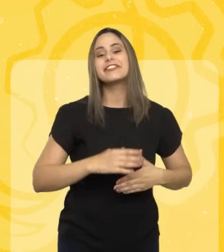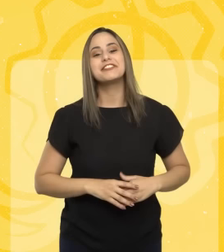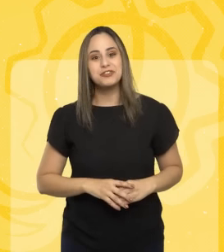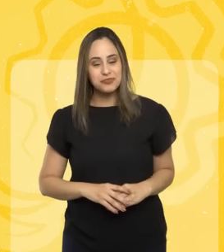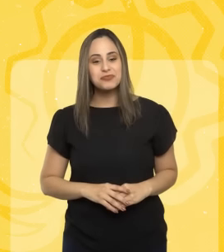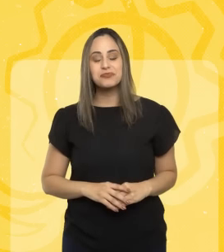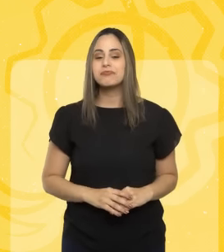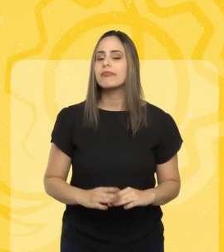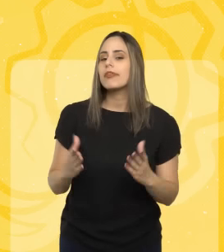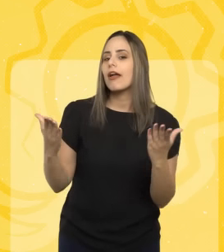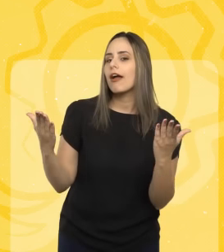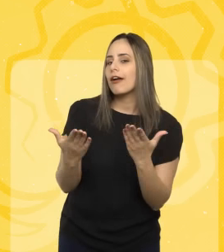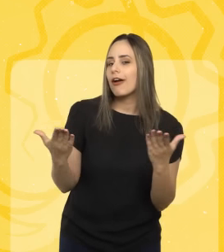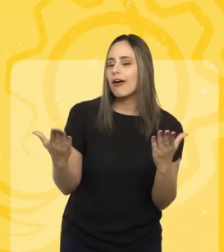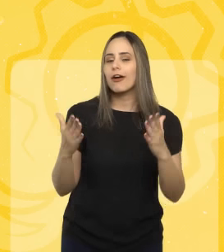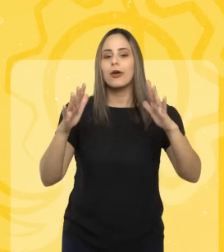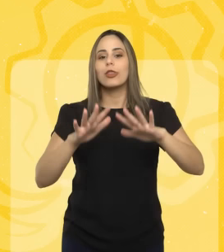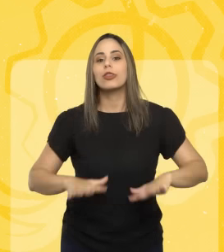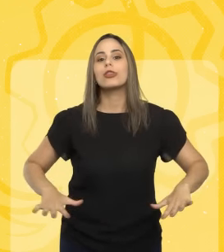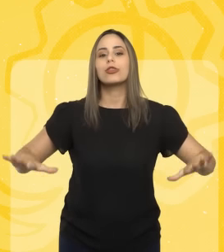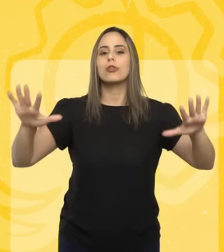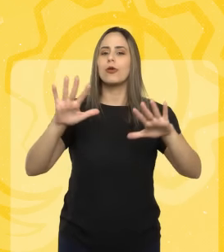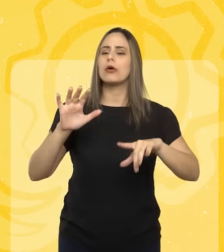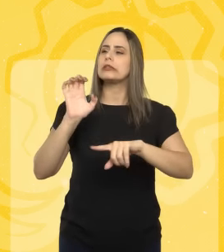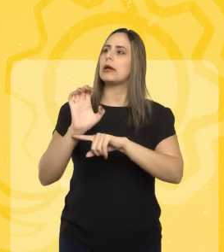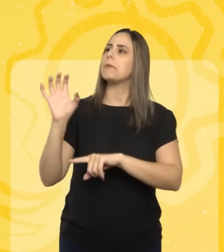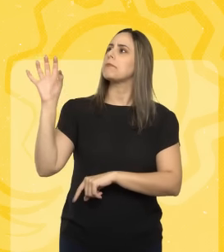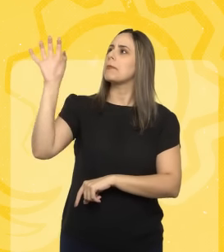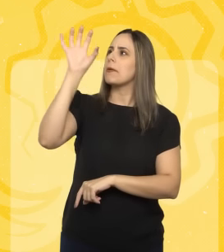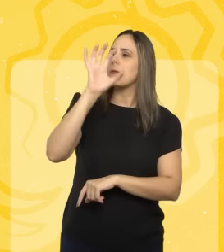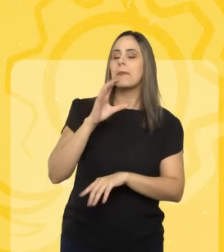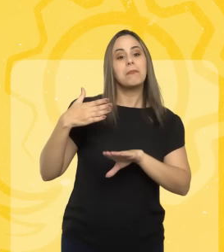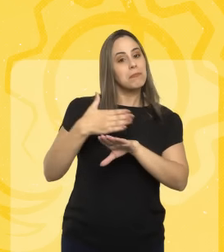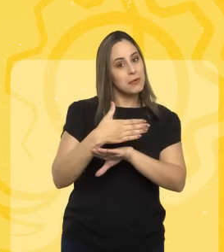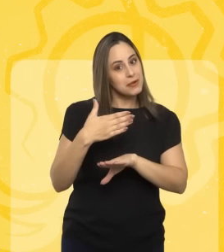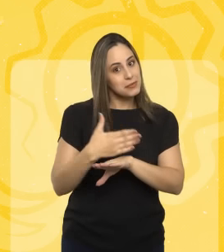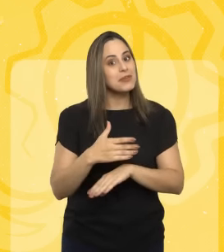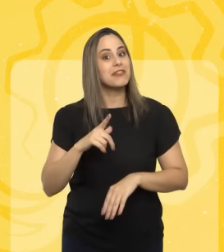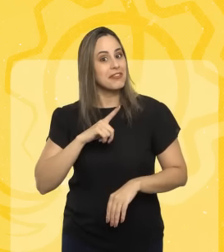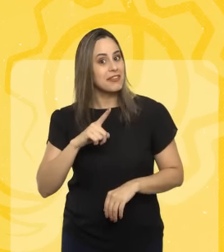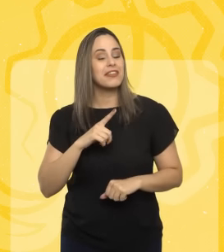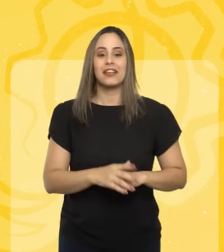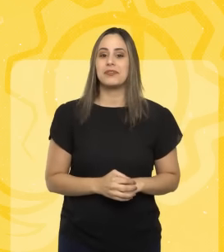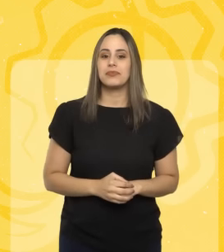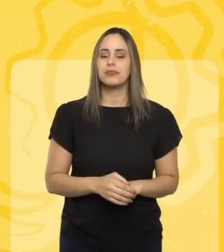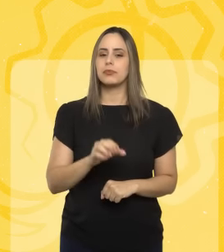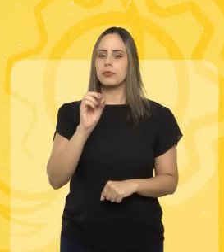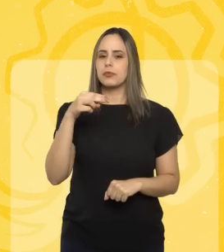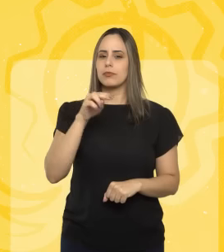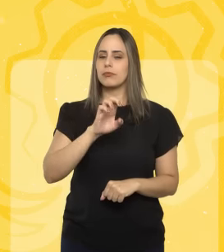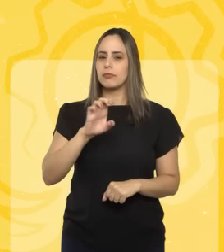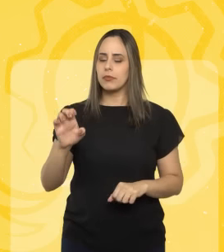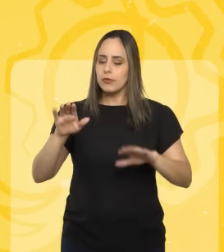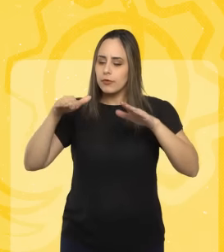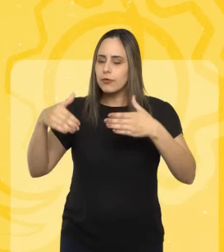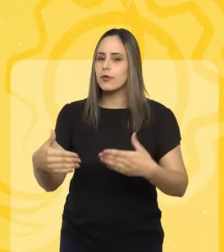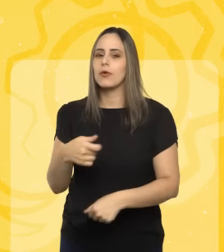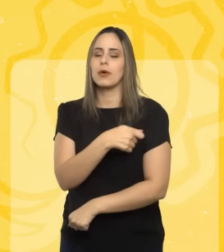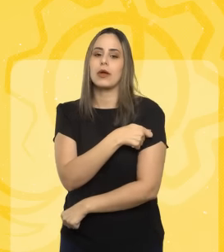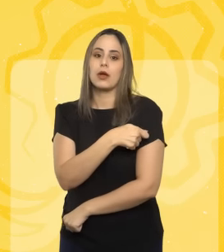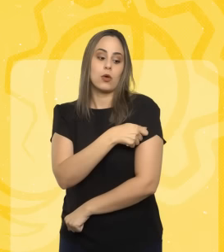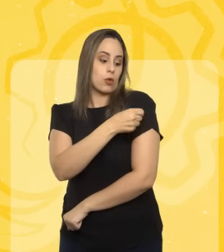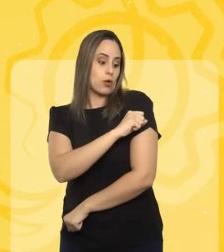E desta vez, todos os estados estão participando. A ONE é voltada para estudantes do